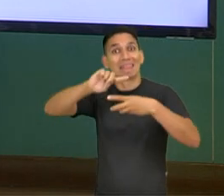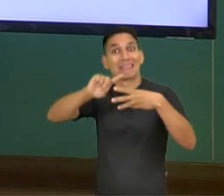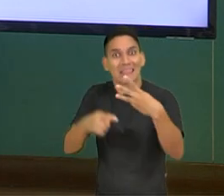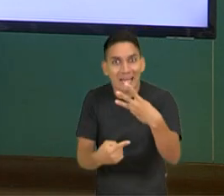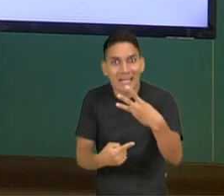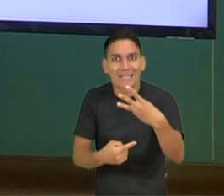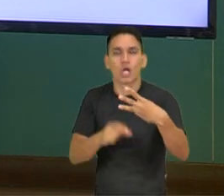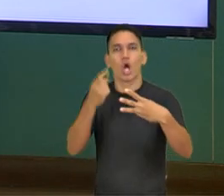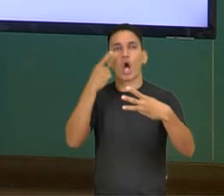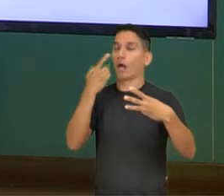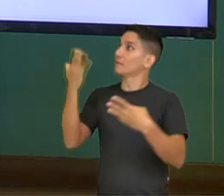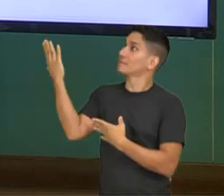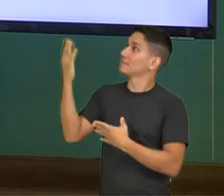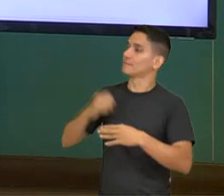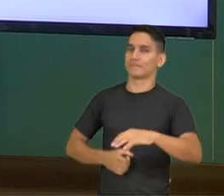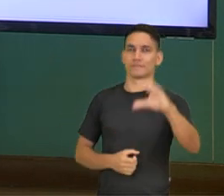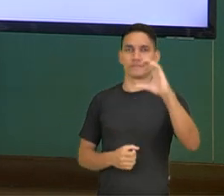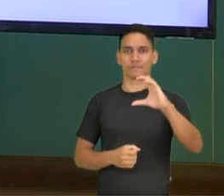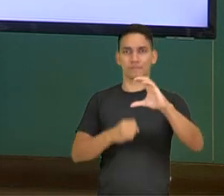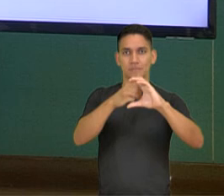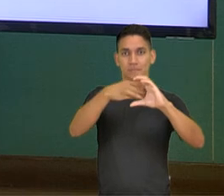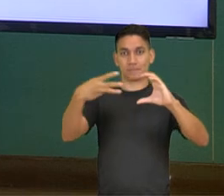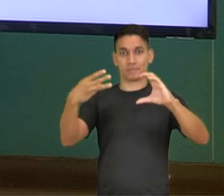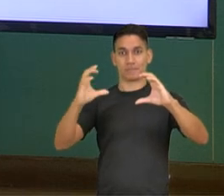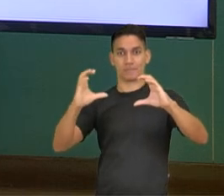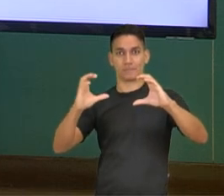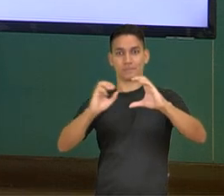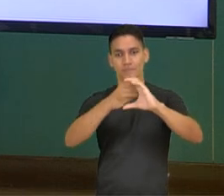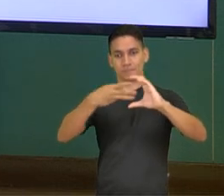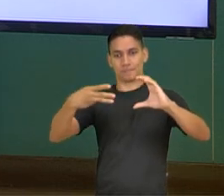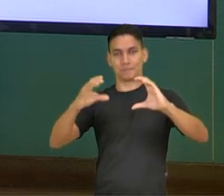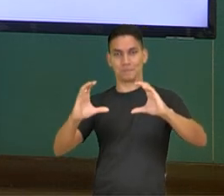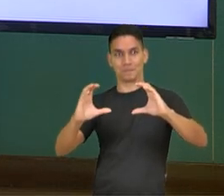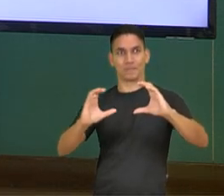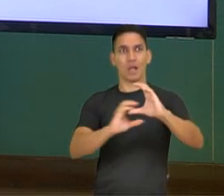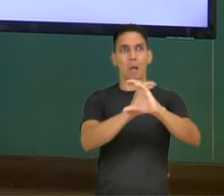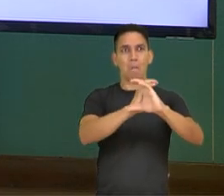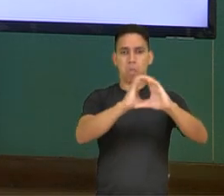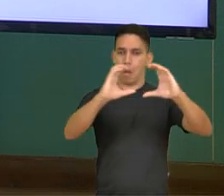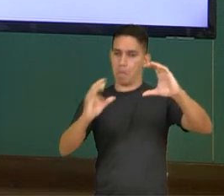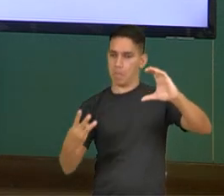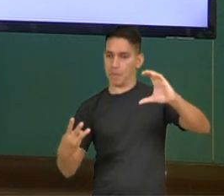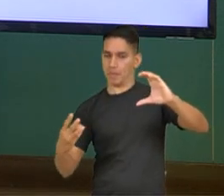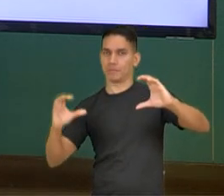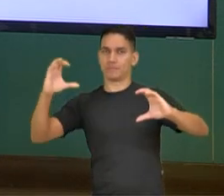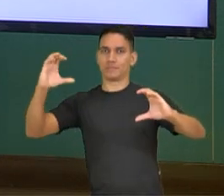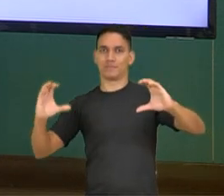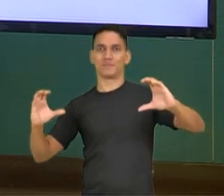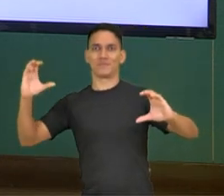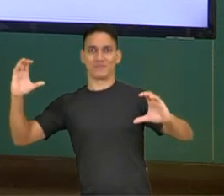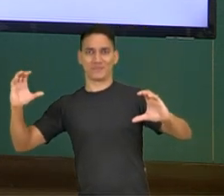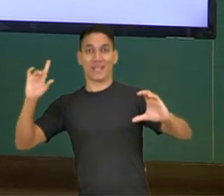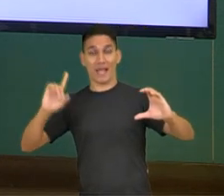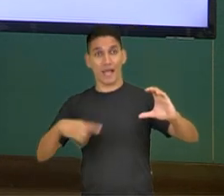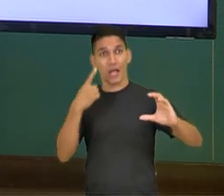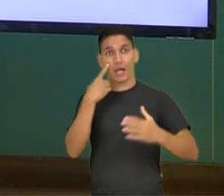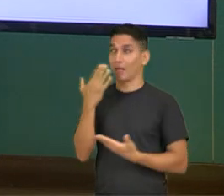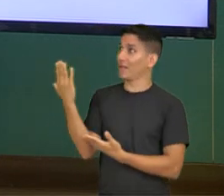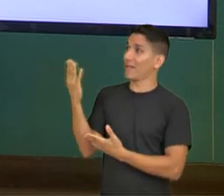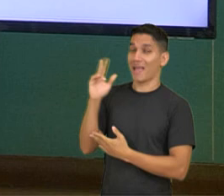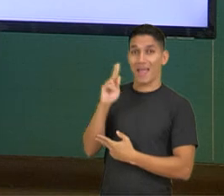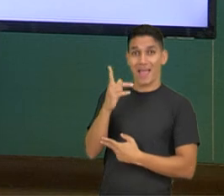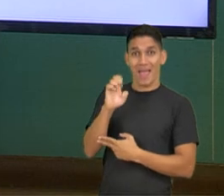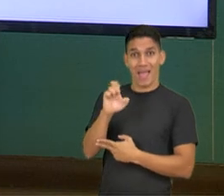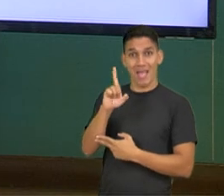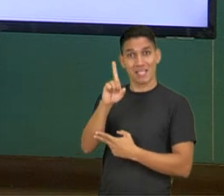ligação. Observe aqui, nós temos 1, 2, 3, 4, 5, 6, o hexino. E aqui nós temos, então,